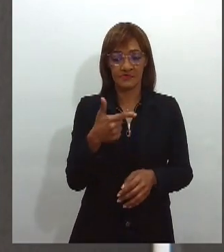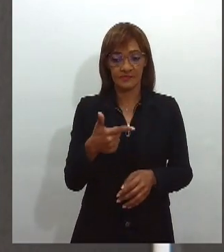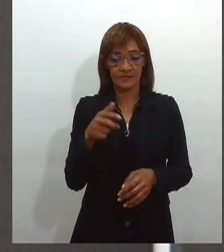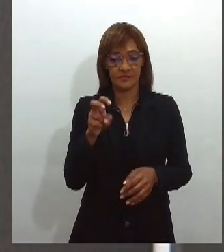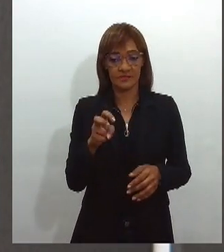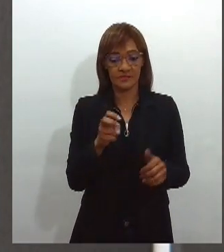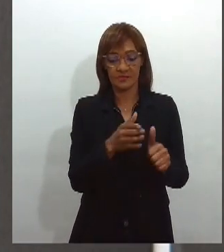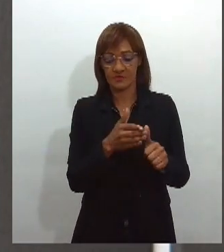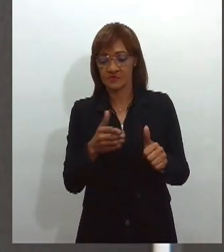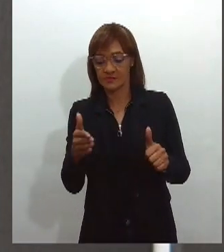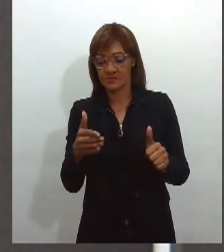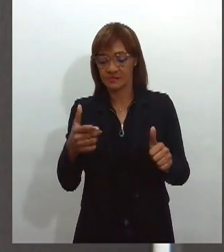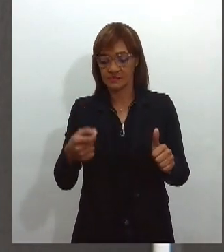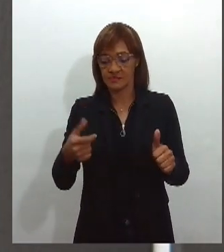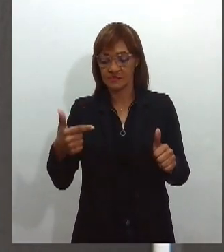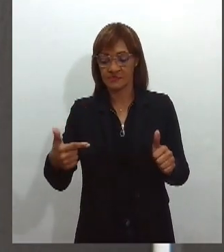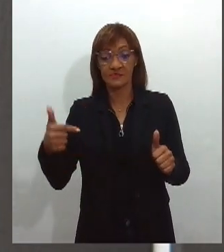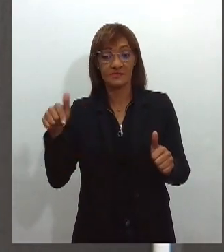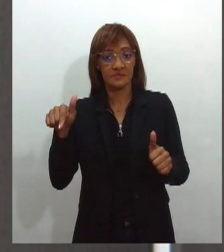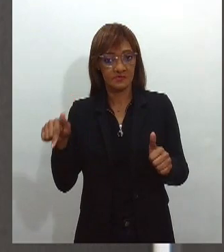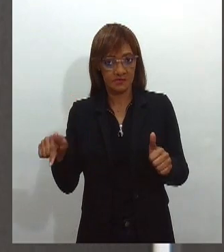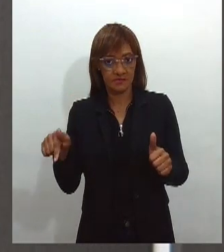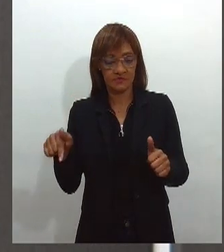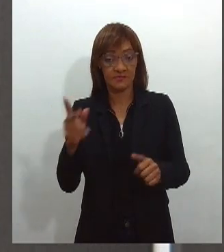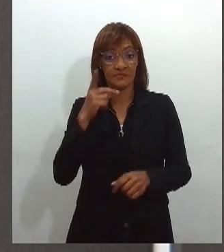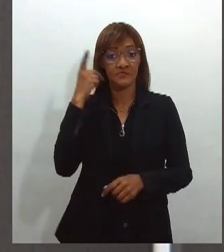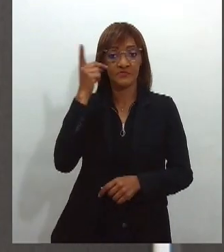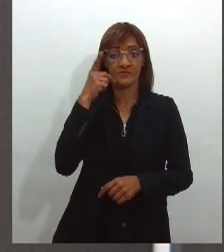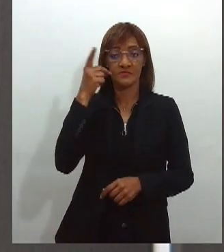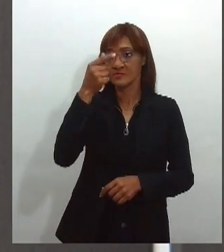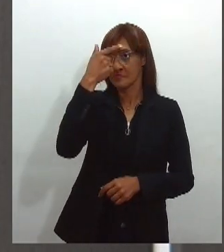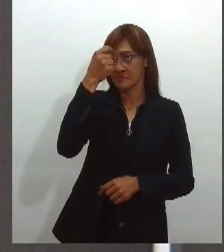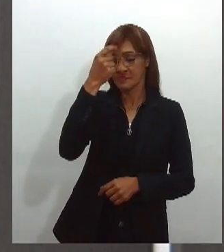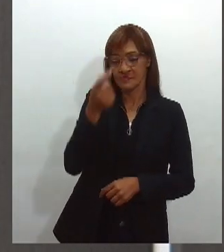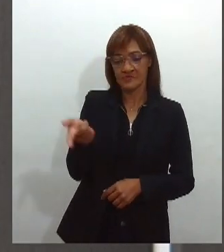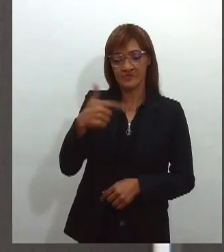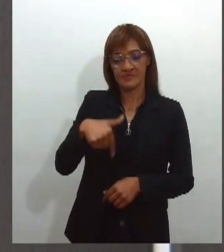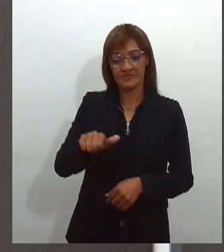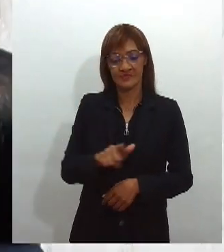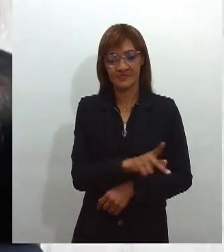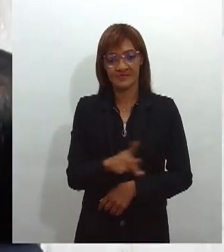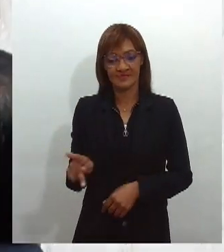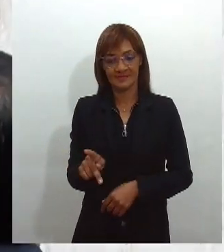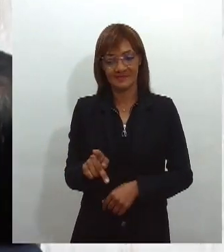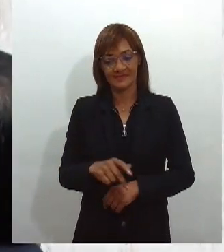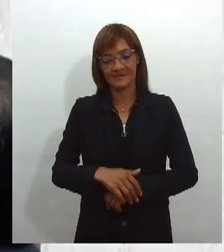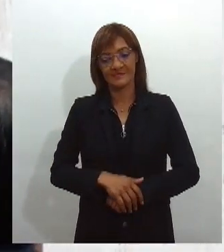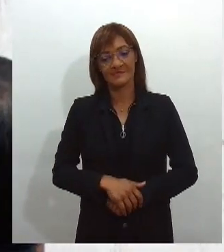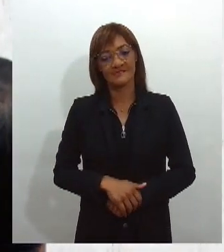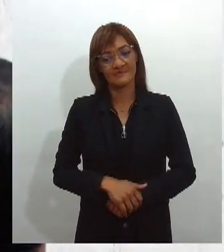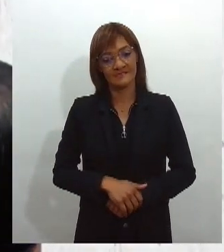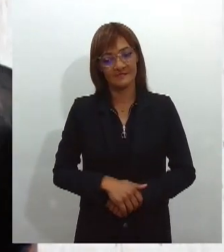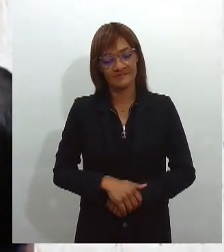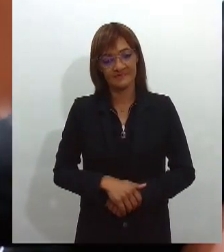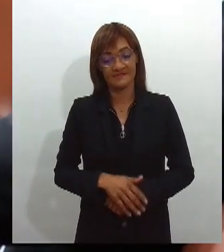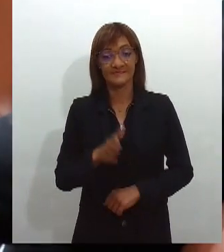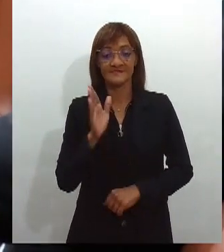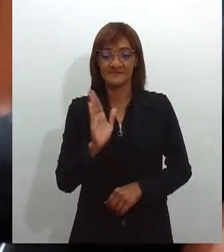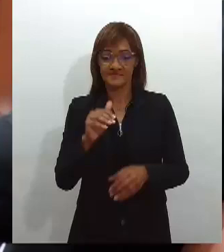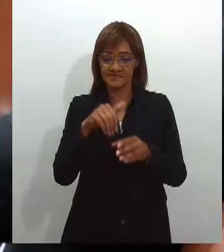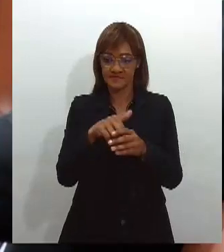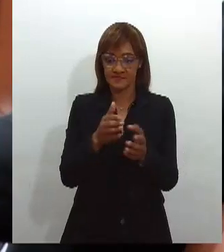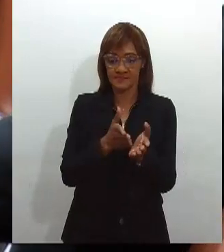2025-2027. O deputado Jefferson Andrade foi reeleito presidente da casa. Aprovada por aclamação,